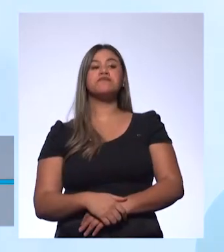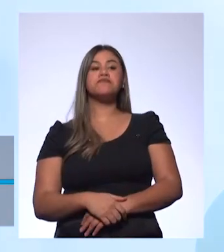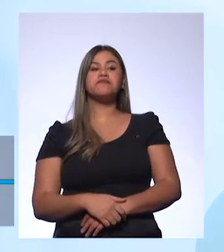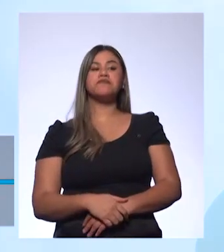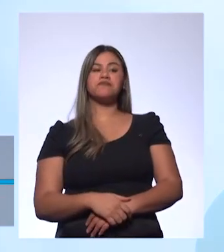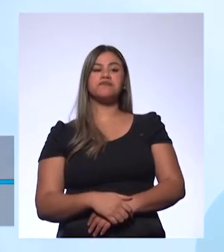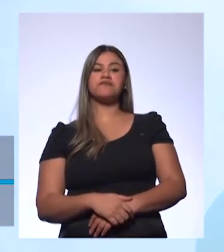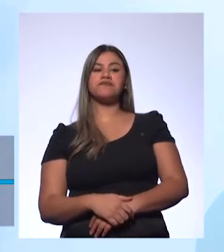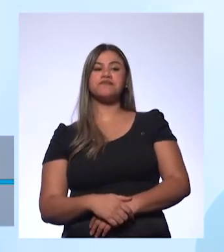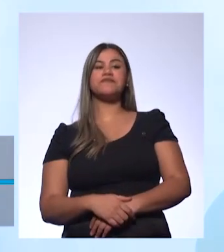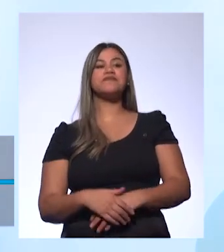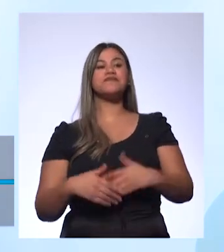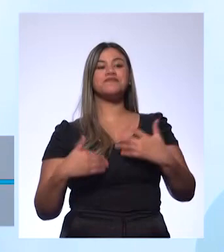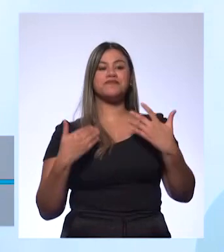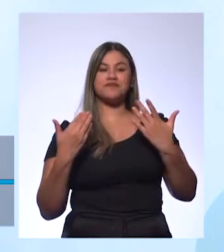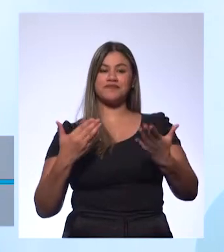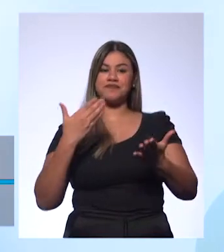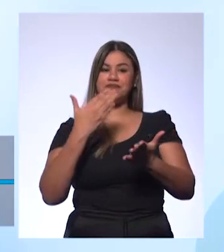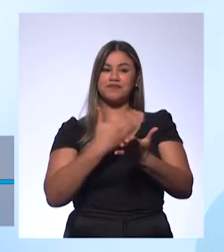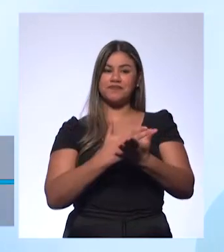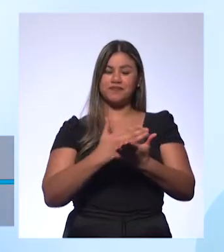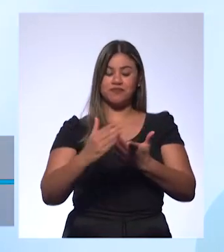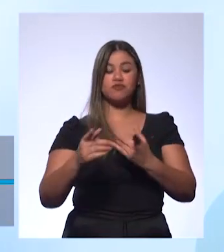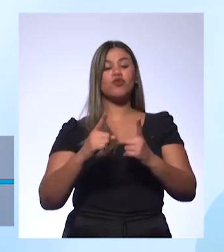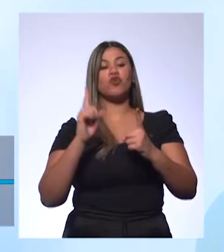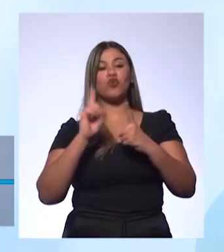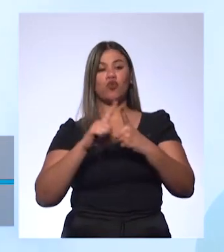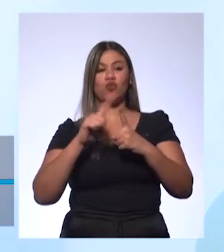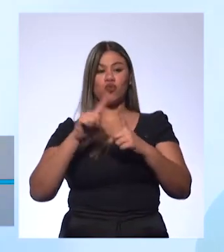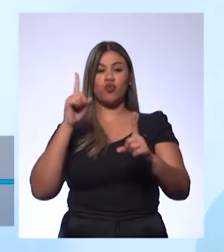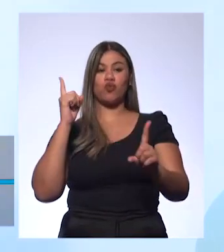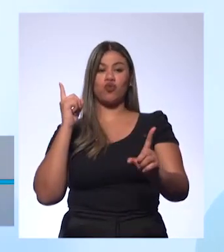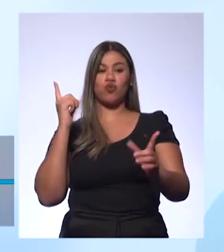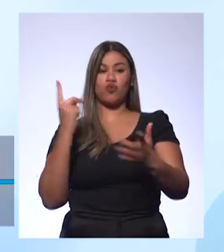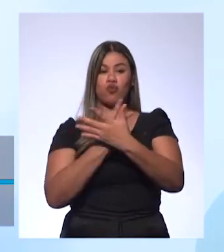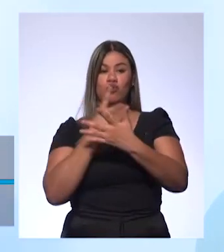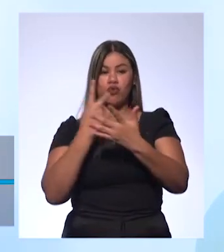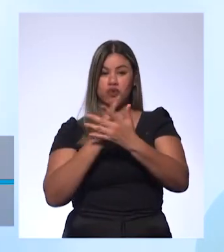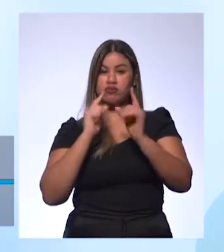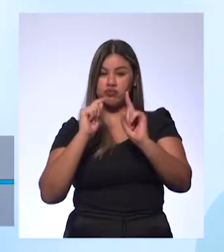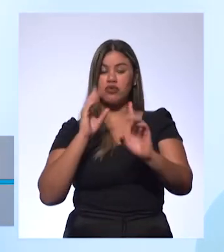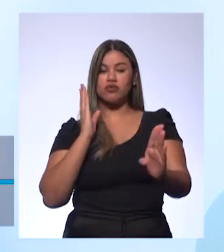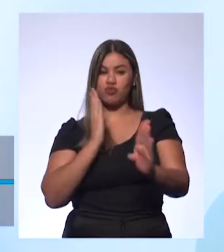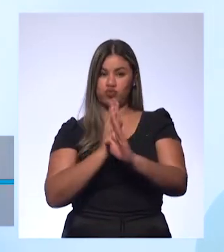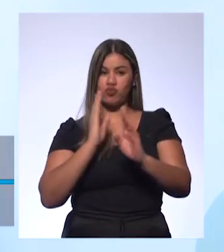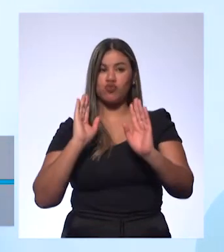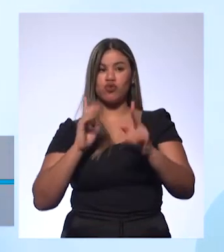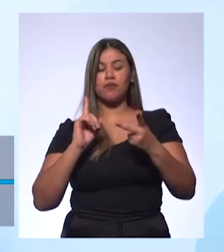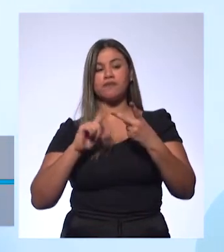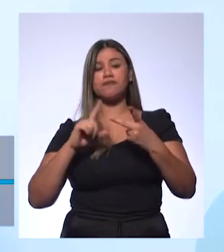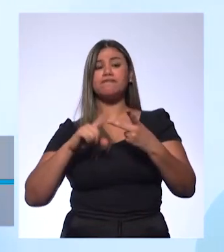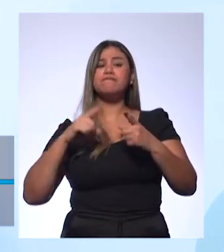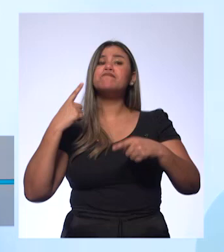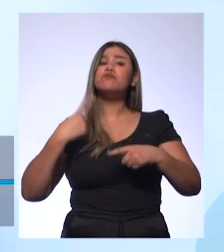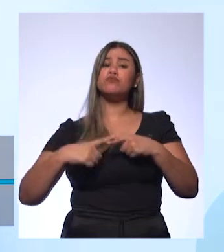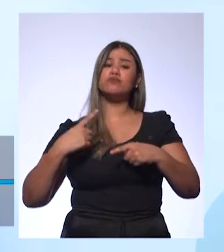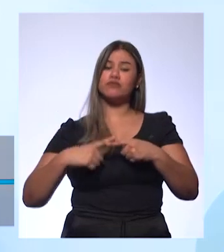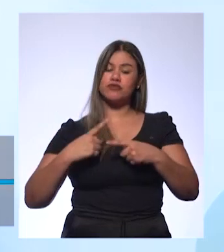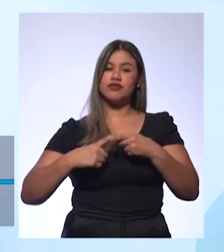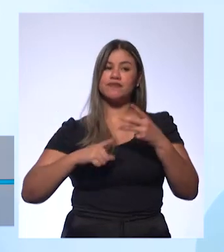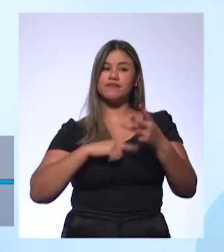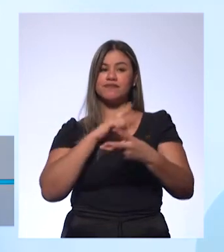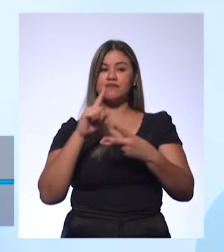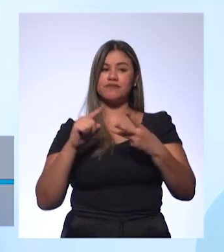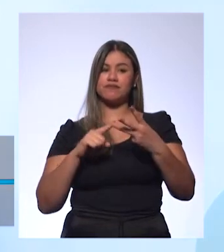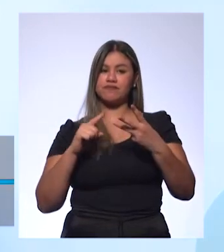Então, nós vamos então a começar. Nós já descobrimos, então, onde foi o erro. Vocês já descobriram o porquê ela errou. Agora a gente